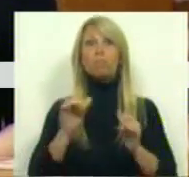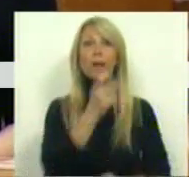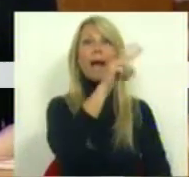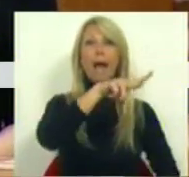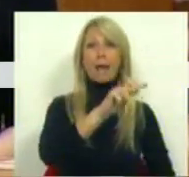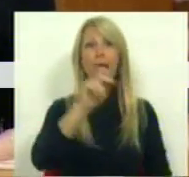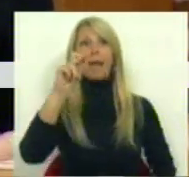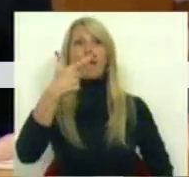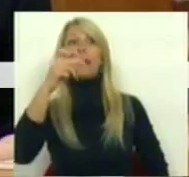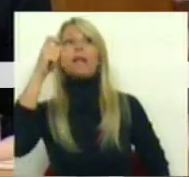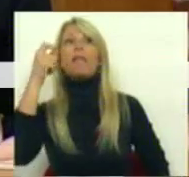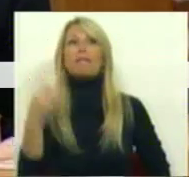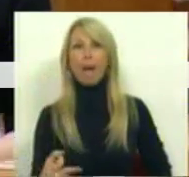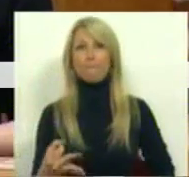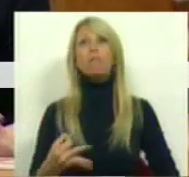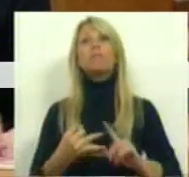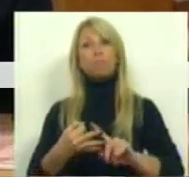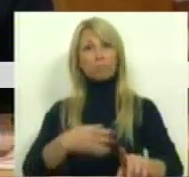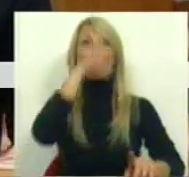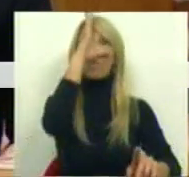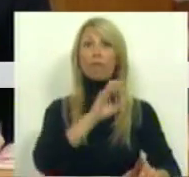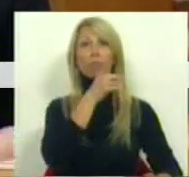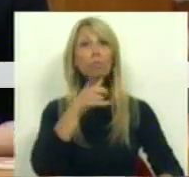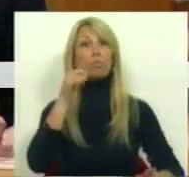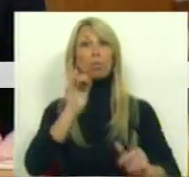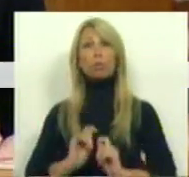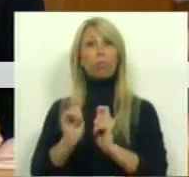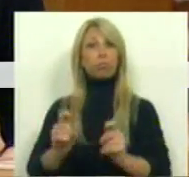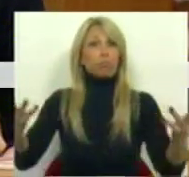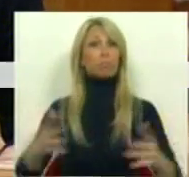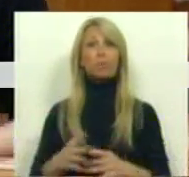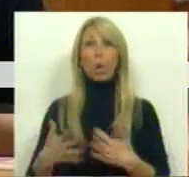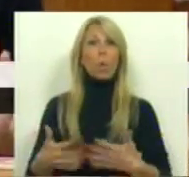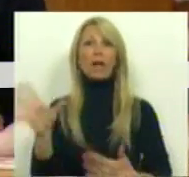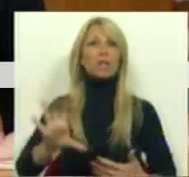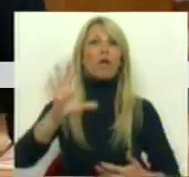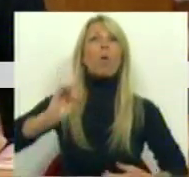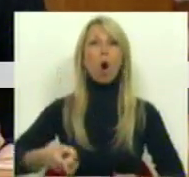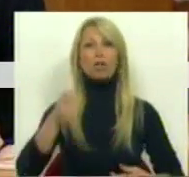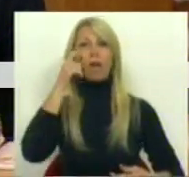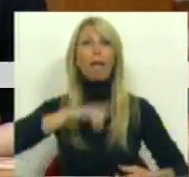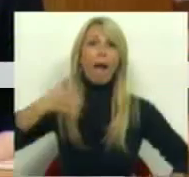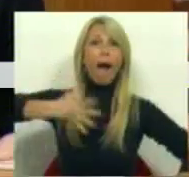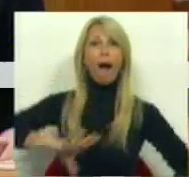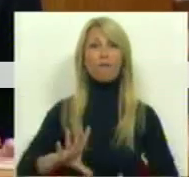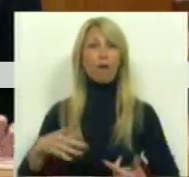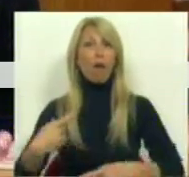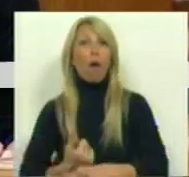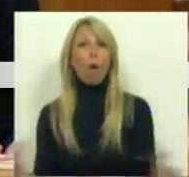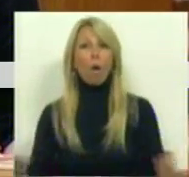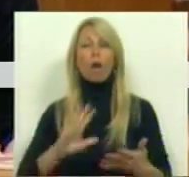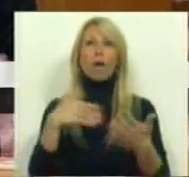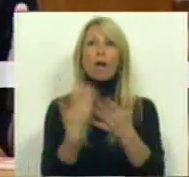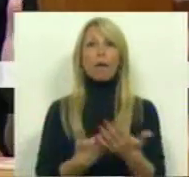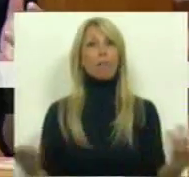2 empresas de bandeira que o Governo prometeu entregar, fosse de que forma fosse, fosse a quem fosse, quebrando todas as regras